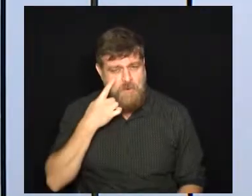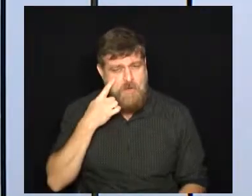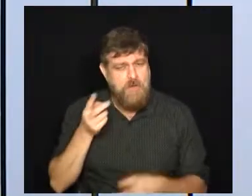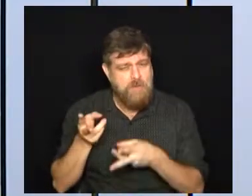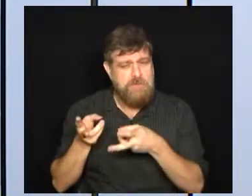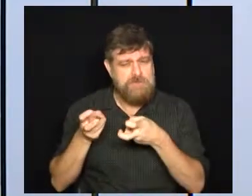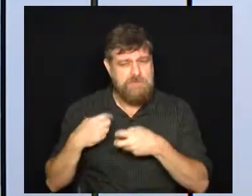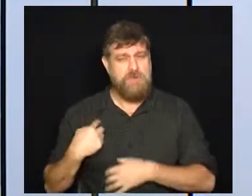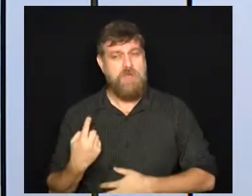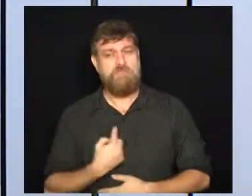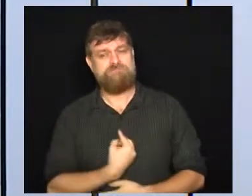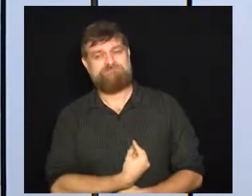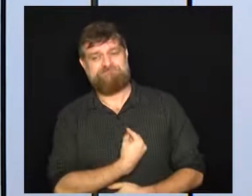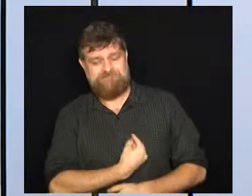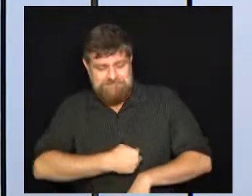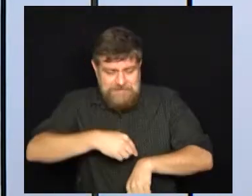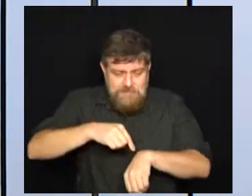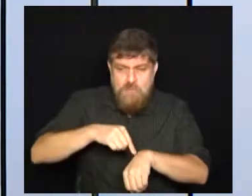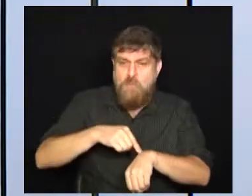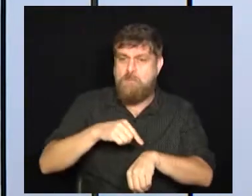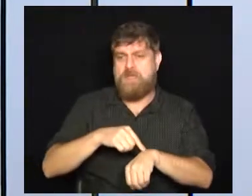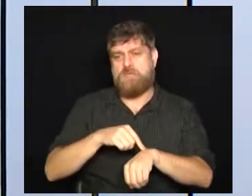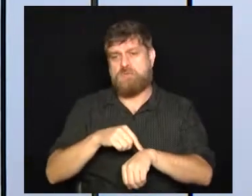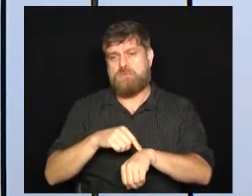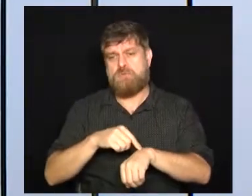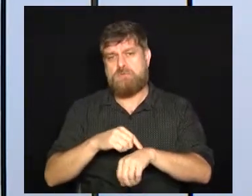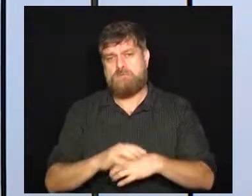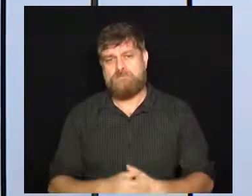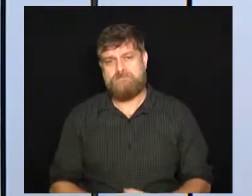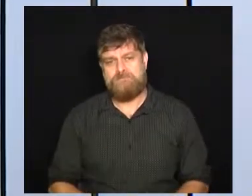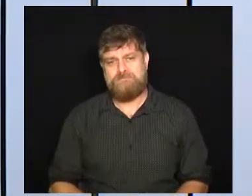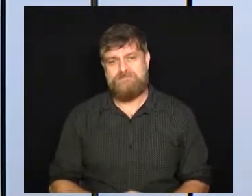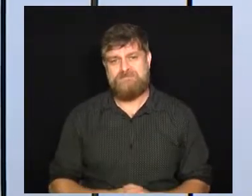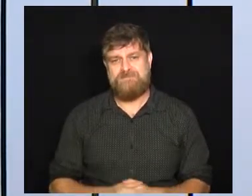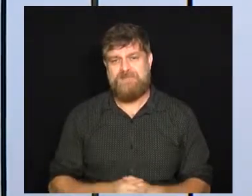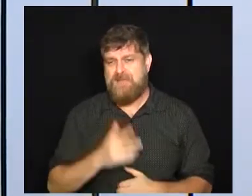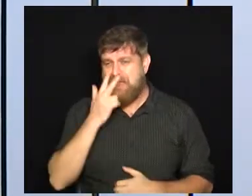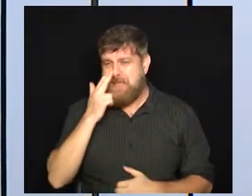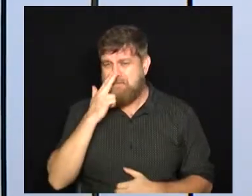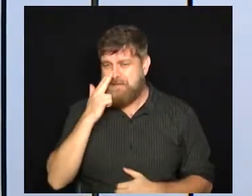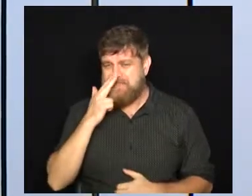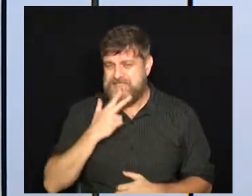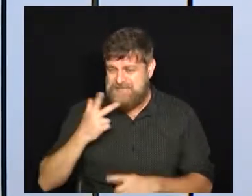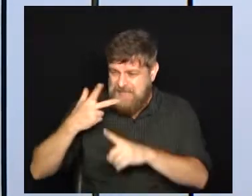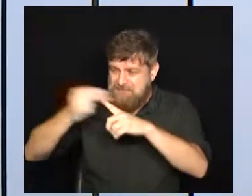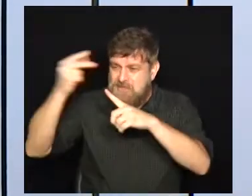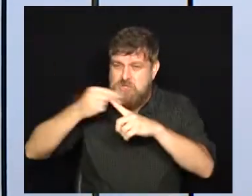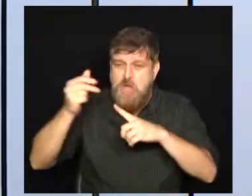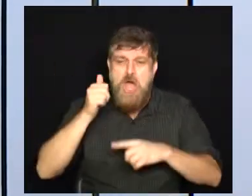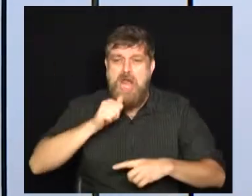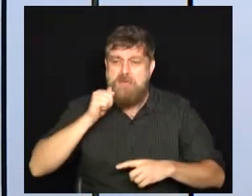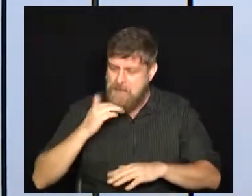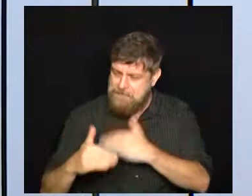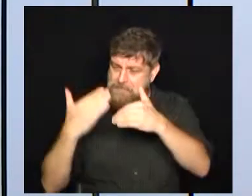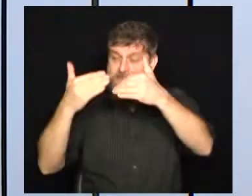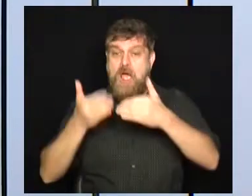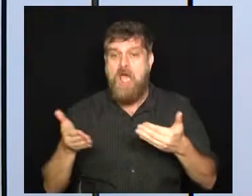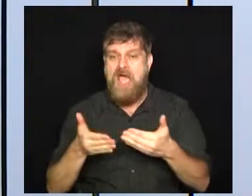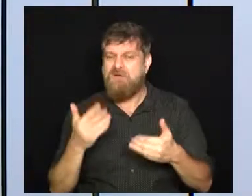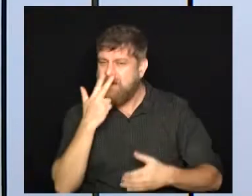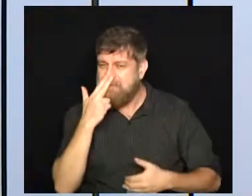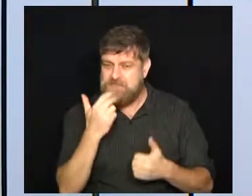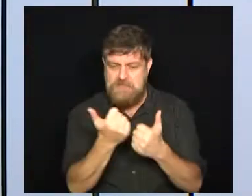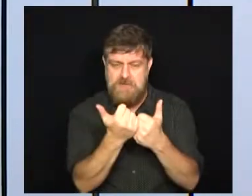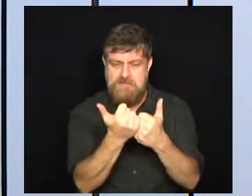que nós estamos vivendo um momento de retrocesso das conquistas importantes que as mulheres tiveram